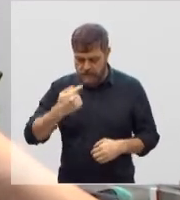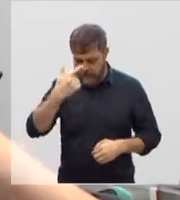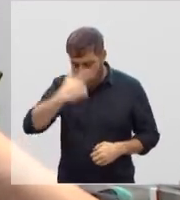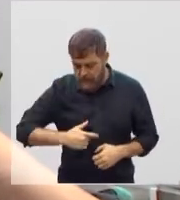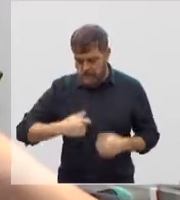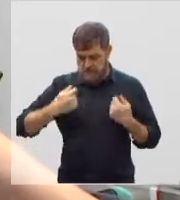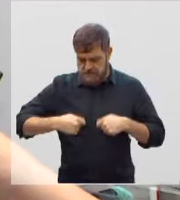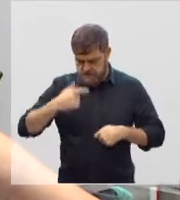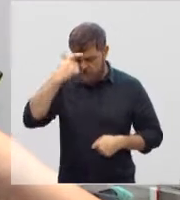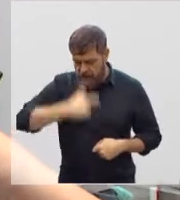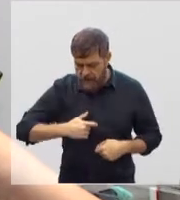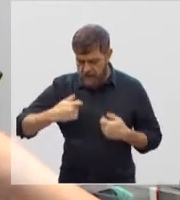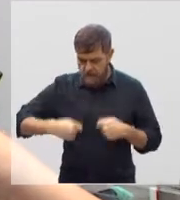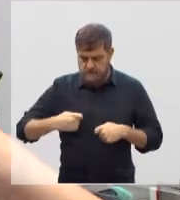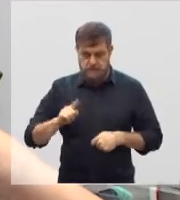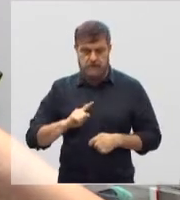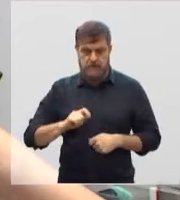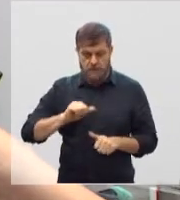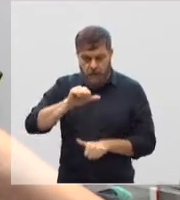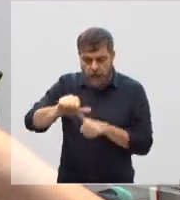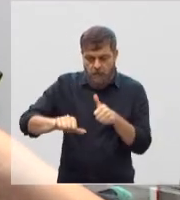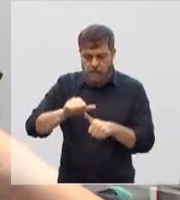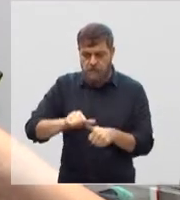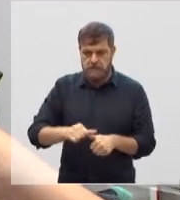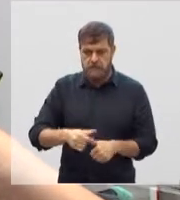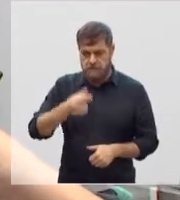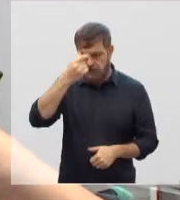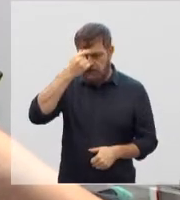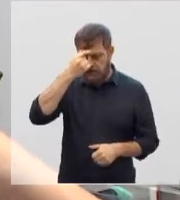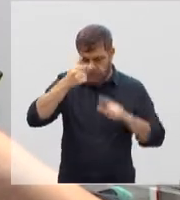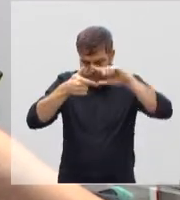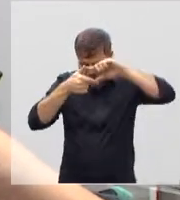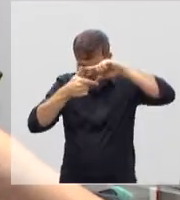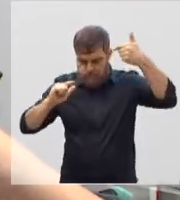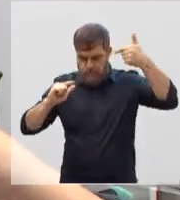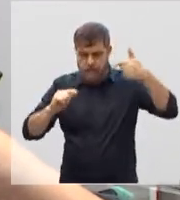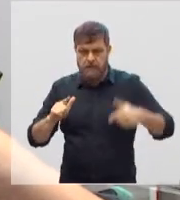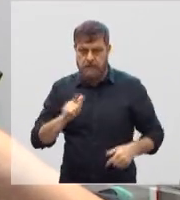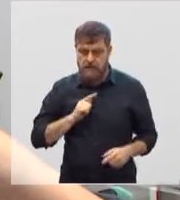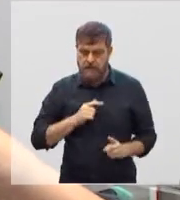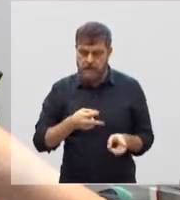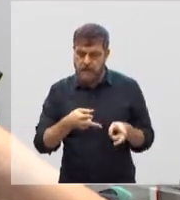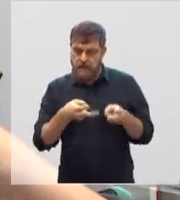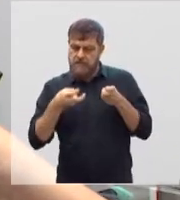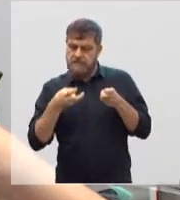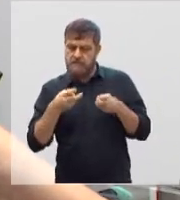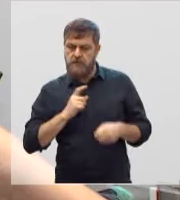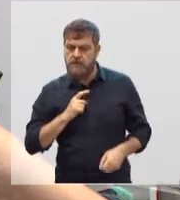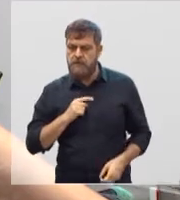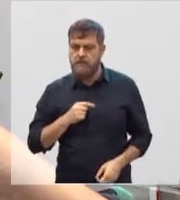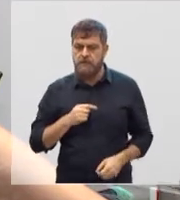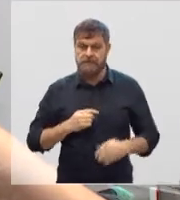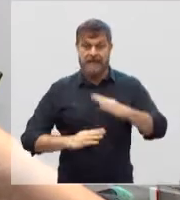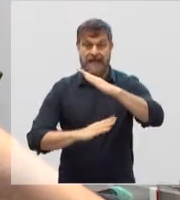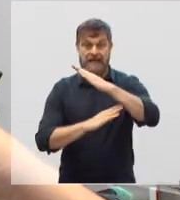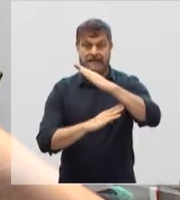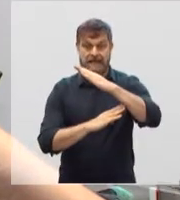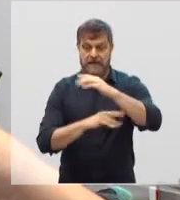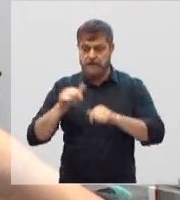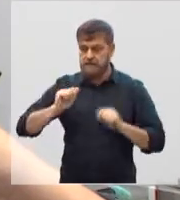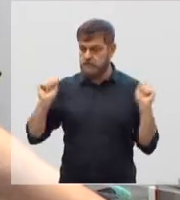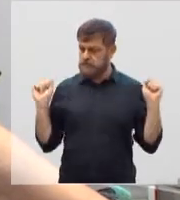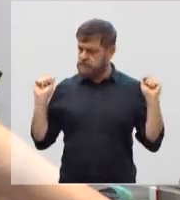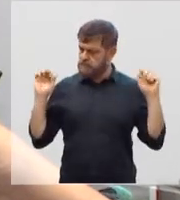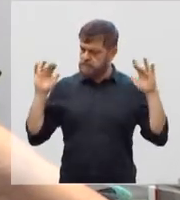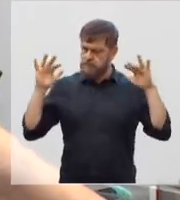vai se desconstruindo essa percepção equivocada e vai aparecendo uma nova percepção de pessoas que estão vindo na